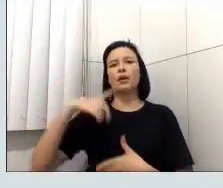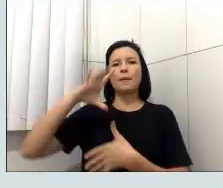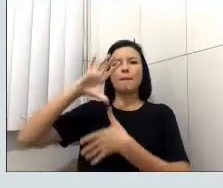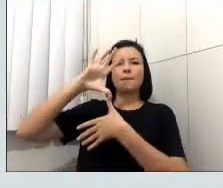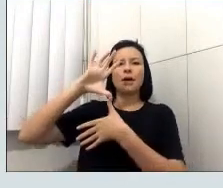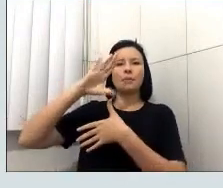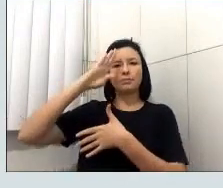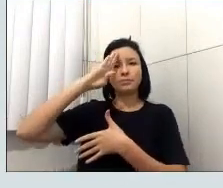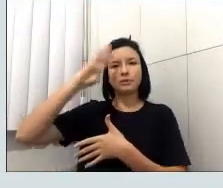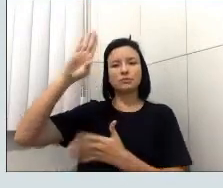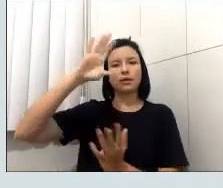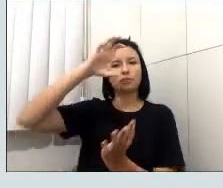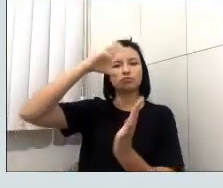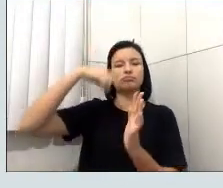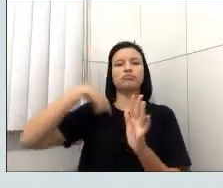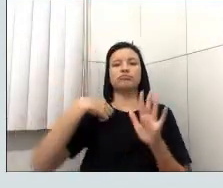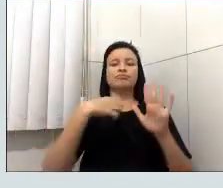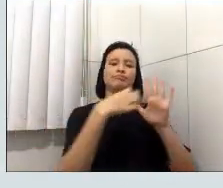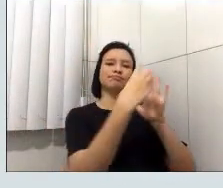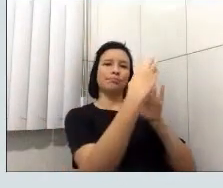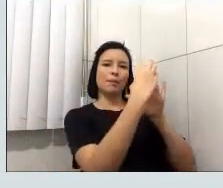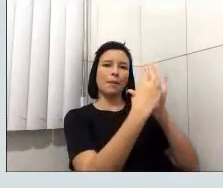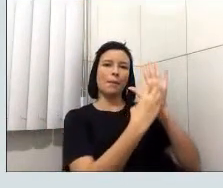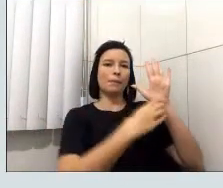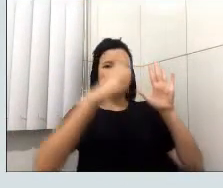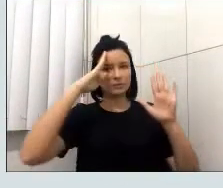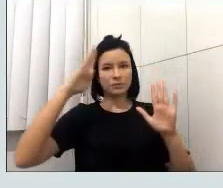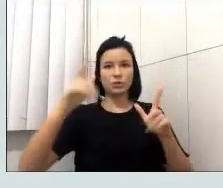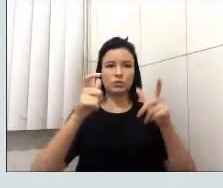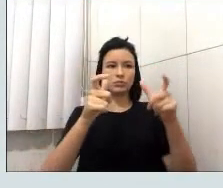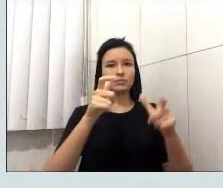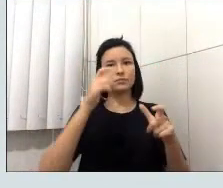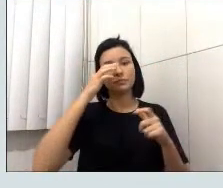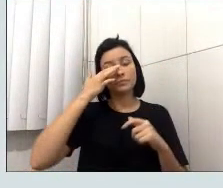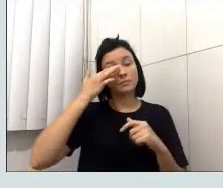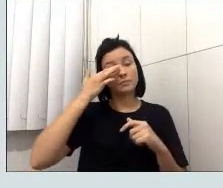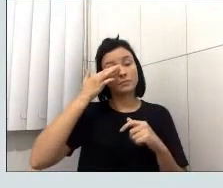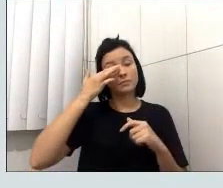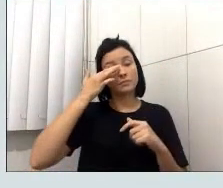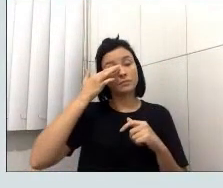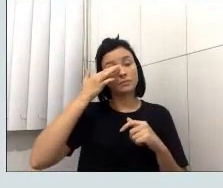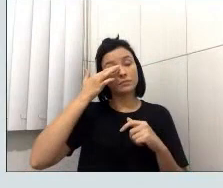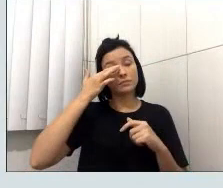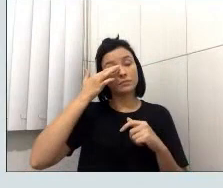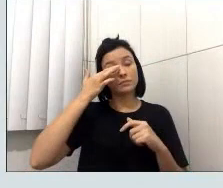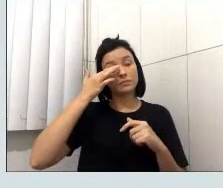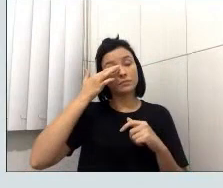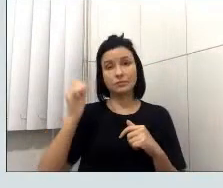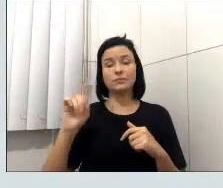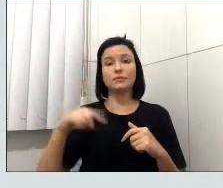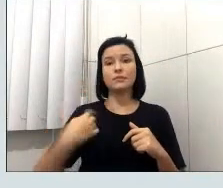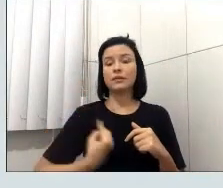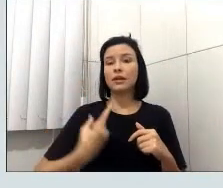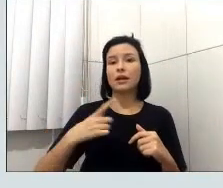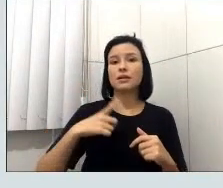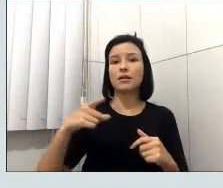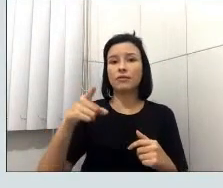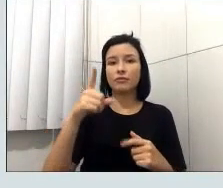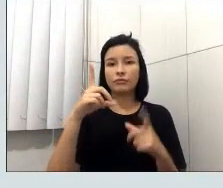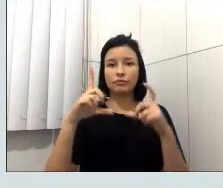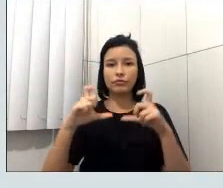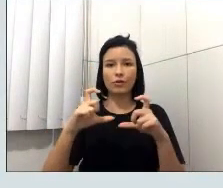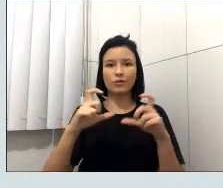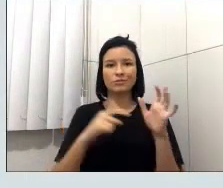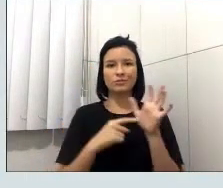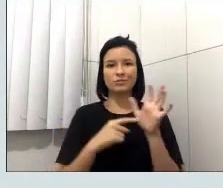sítios arqueológicos do Brasil. A gente tem essa foto, que é lá